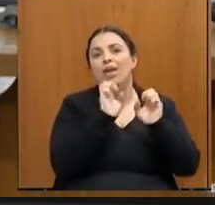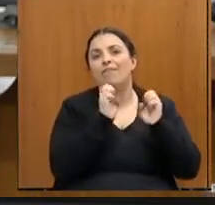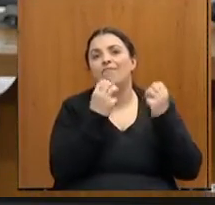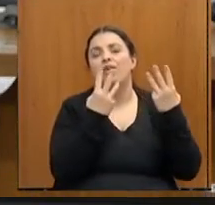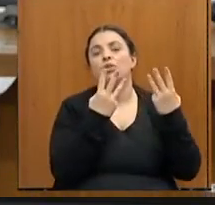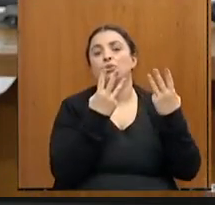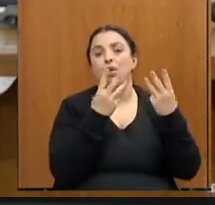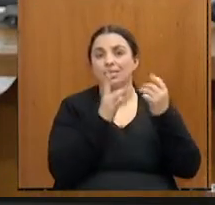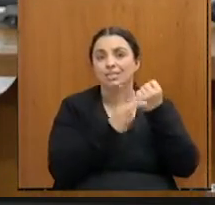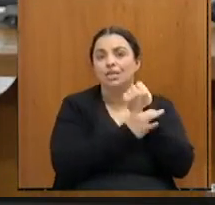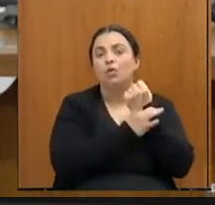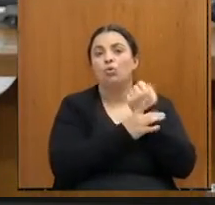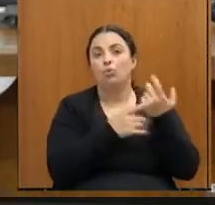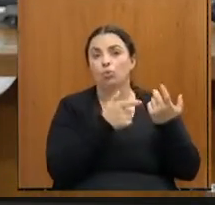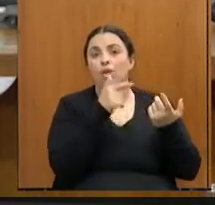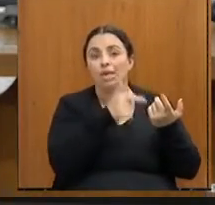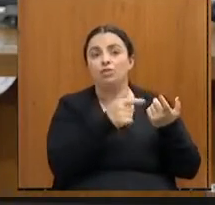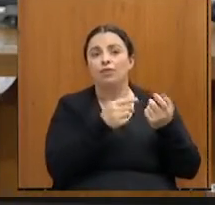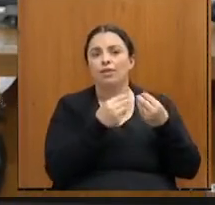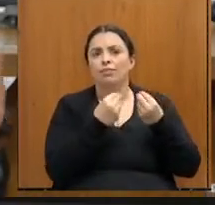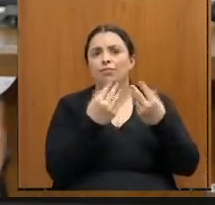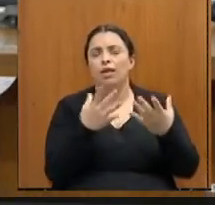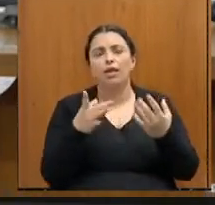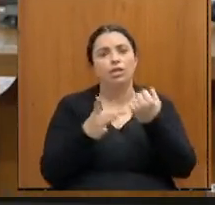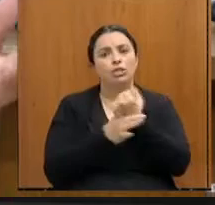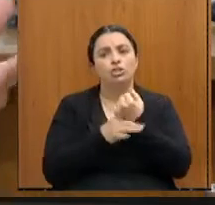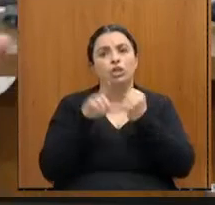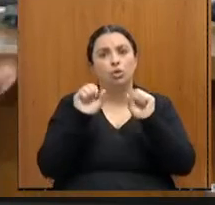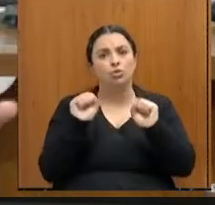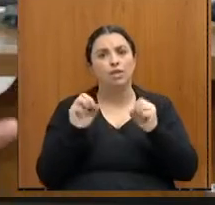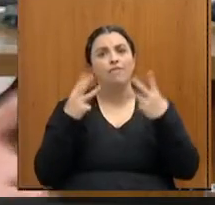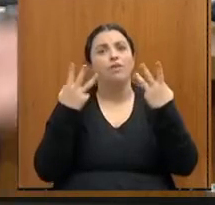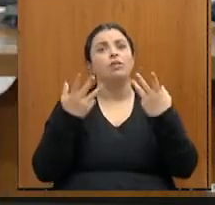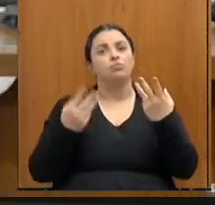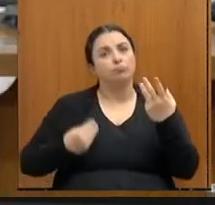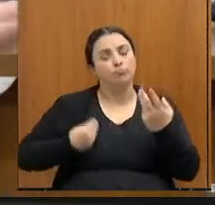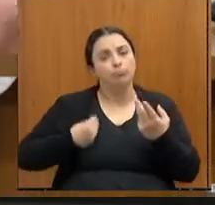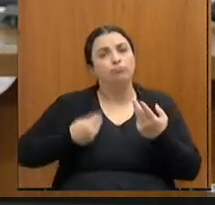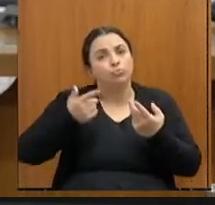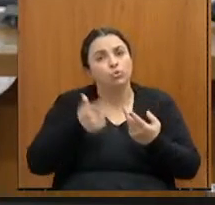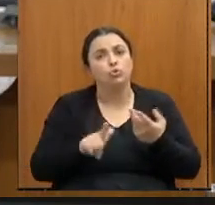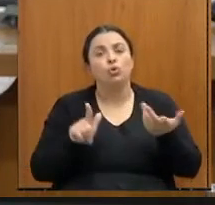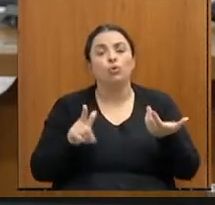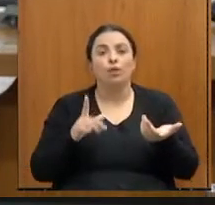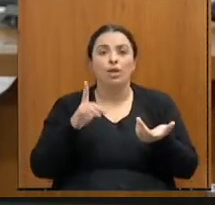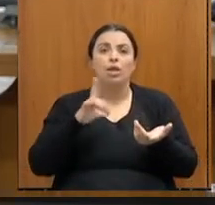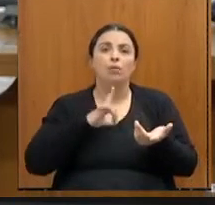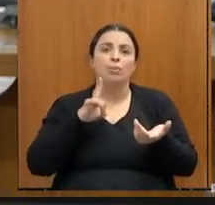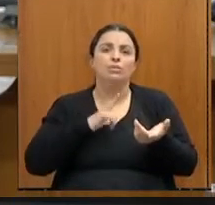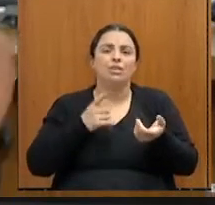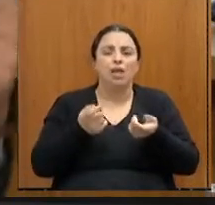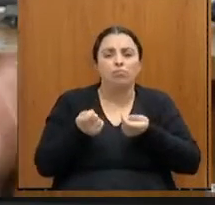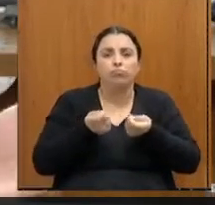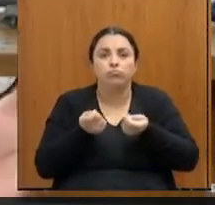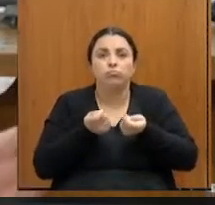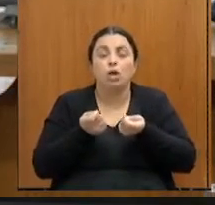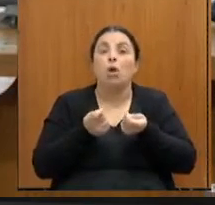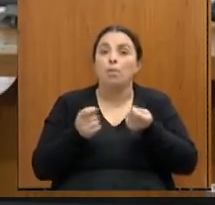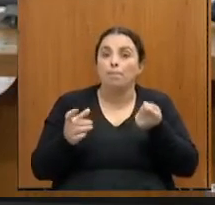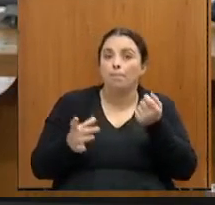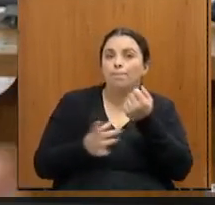esses eventos posso voltar a funcionar e que as pessoas possam ter minimamente a feridos alguns mecanismos de segurança